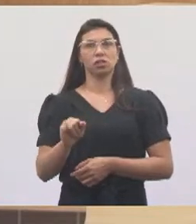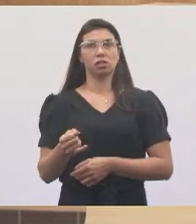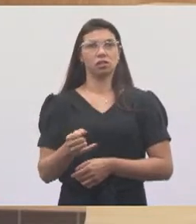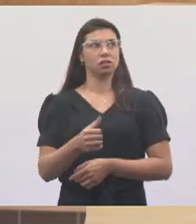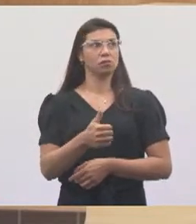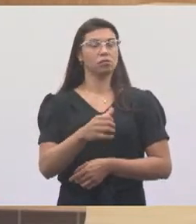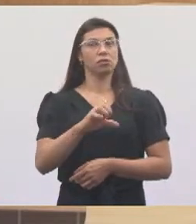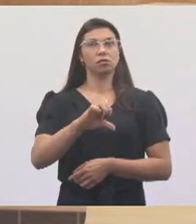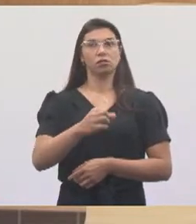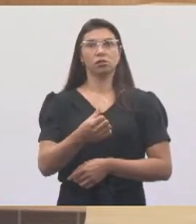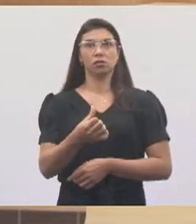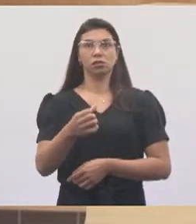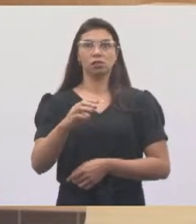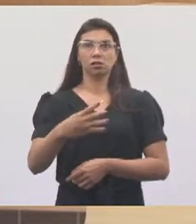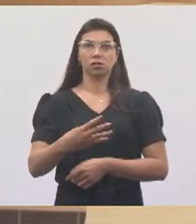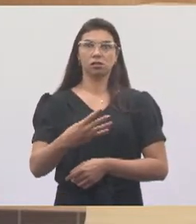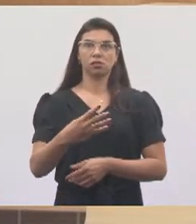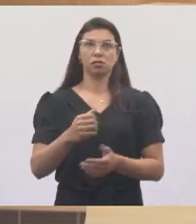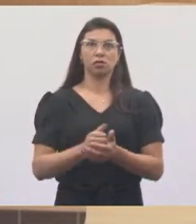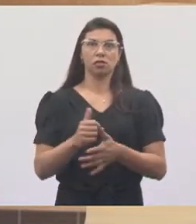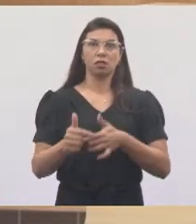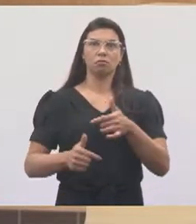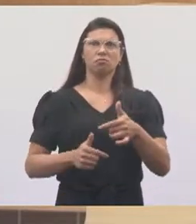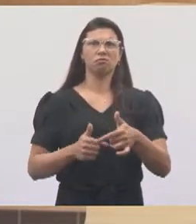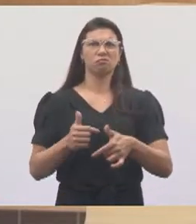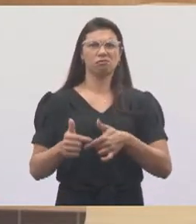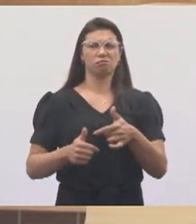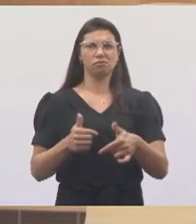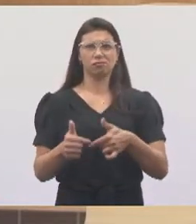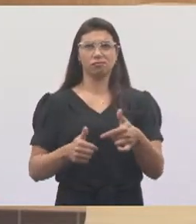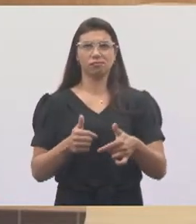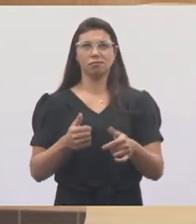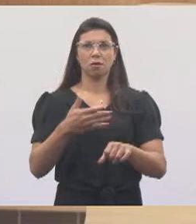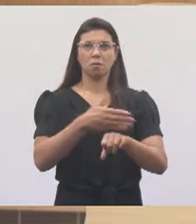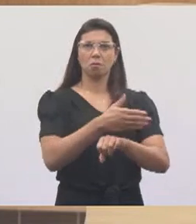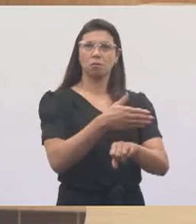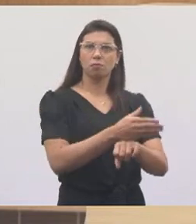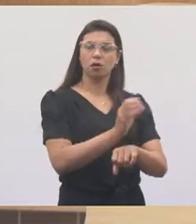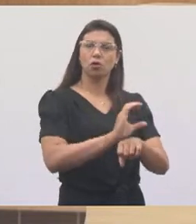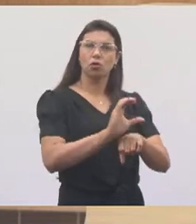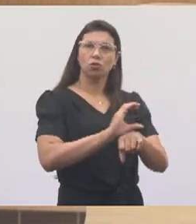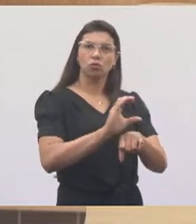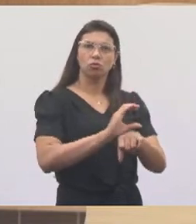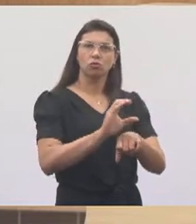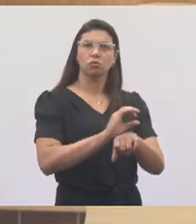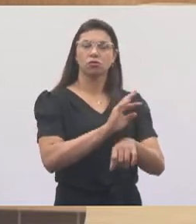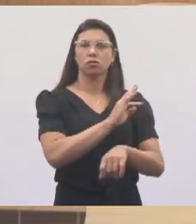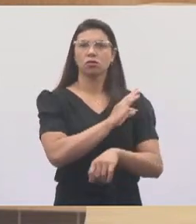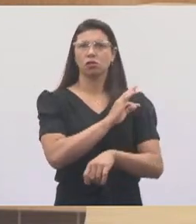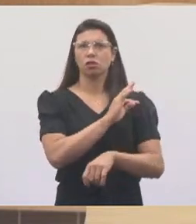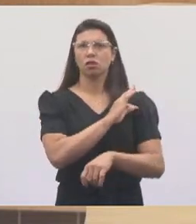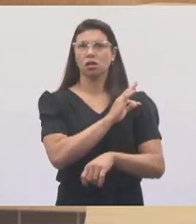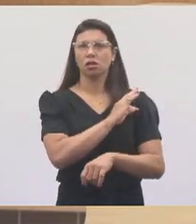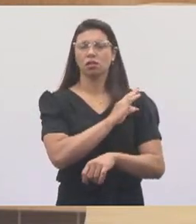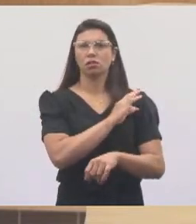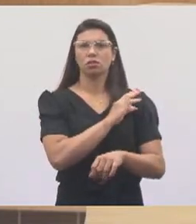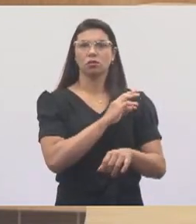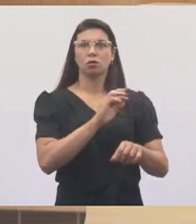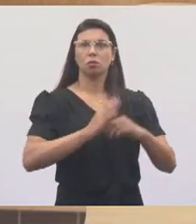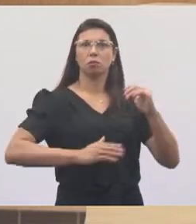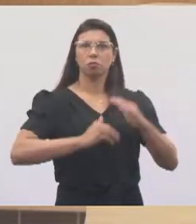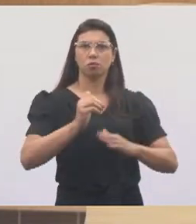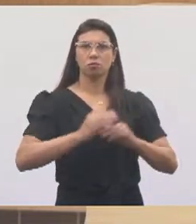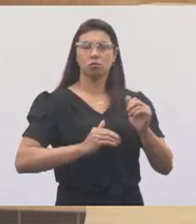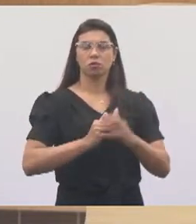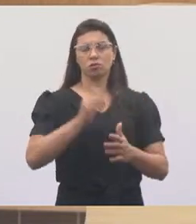assumindo o exercício em 26 de janeiro de 1994, para frequentar o curso de formação técnico-profissional, concluído em